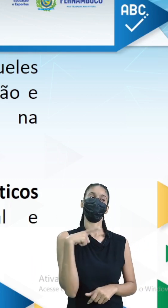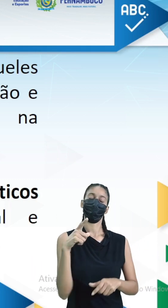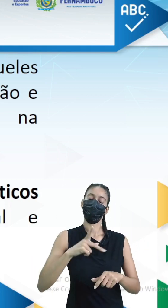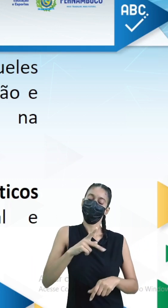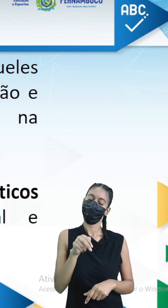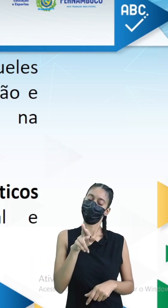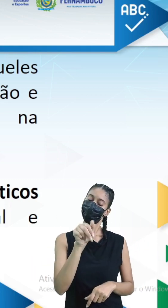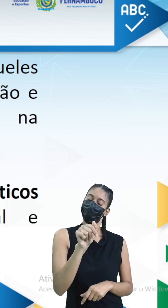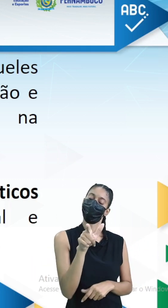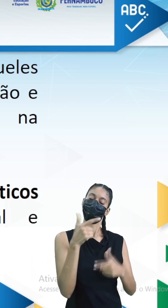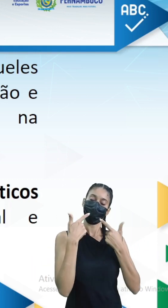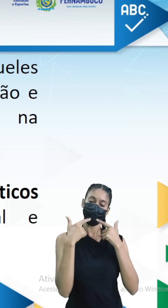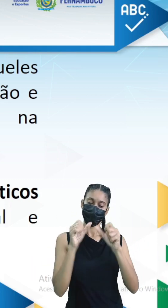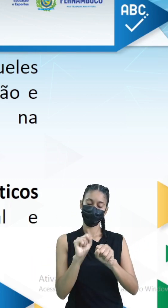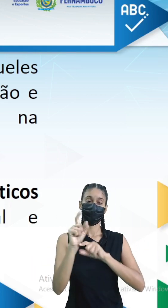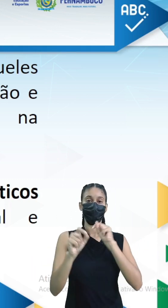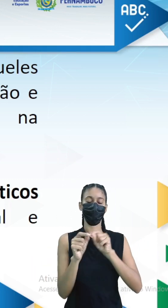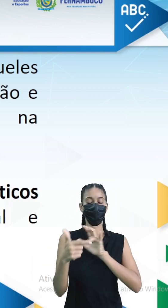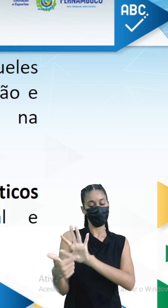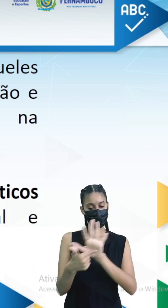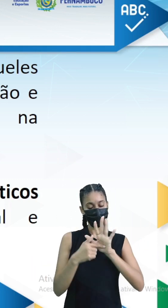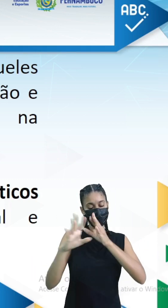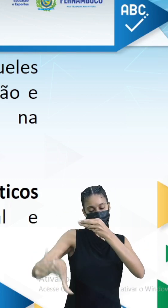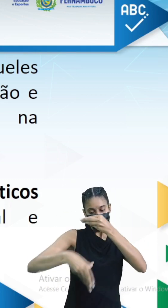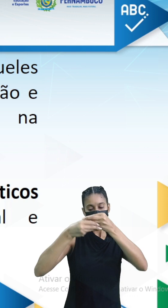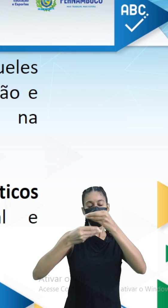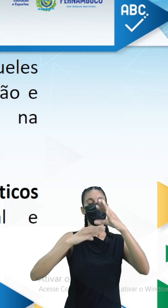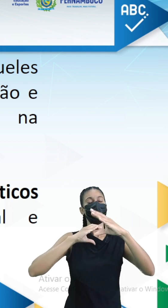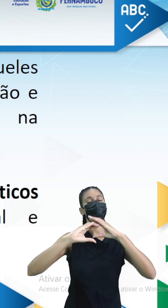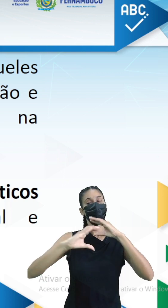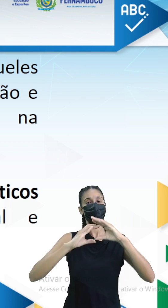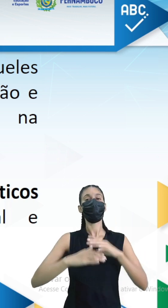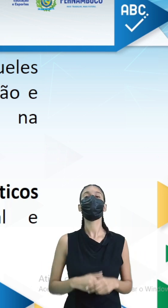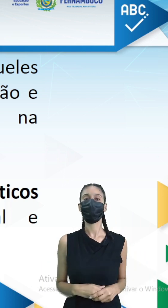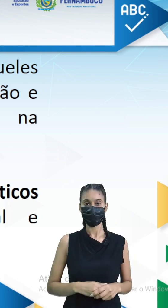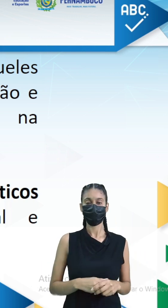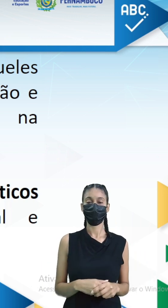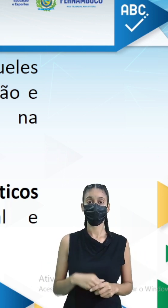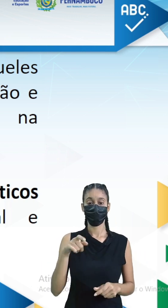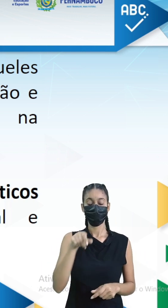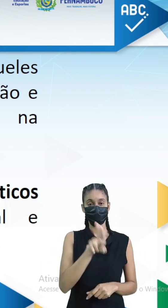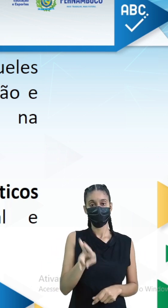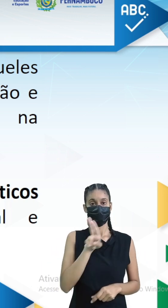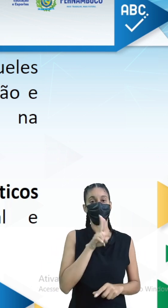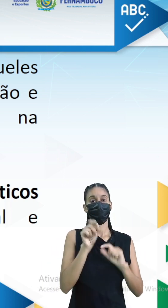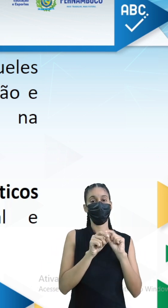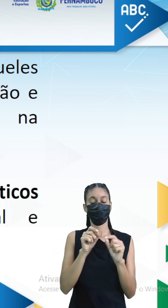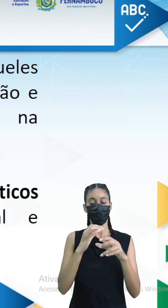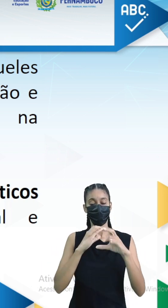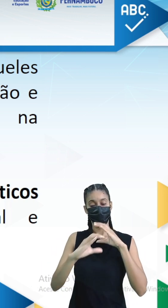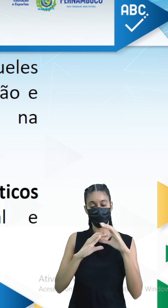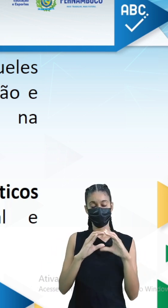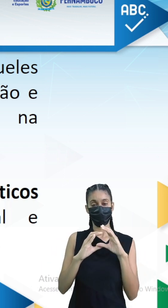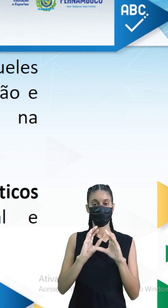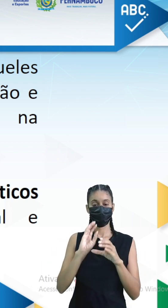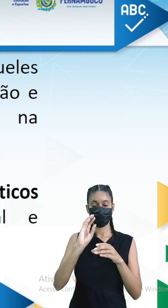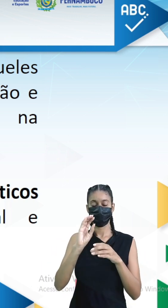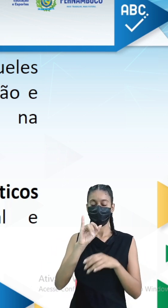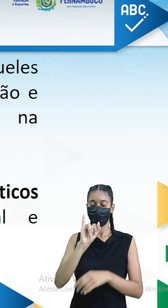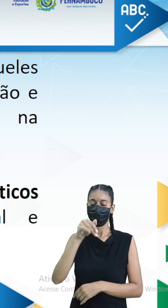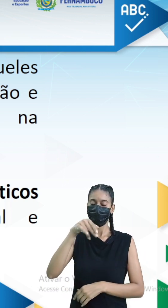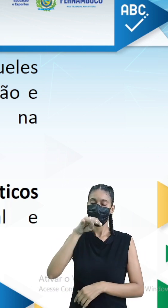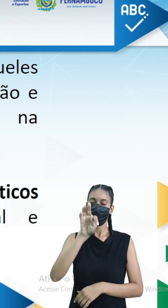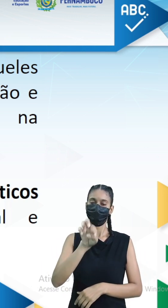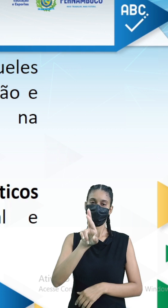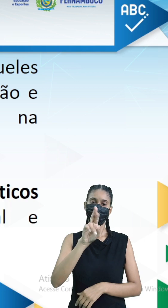são aqueles que complementam a comunicação e muitas vezes são usados na comunicação